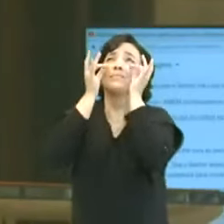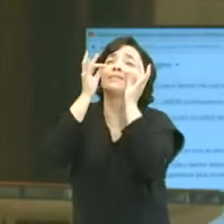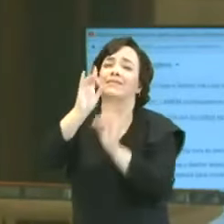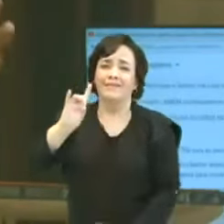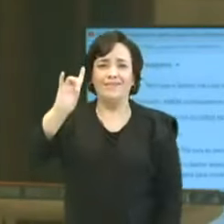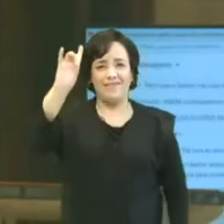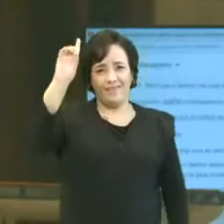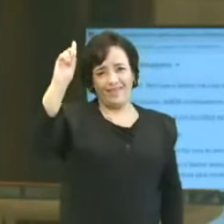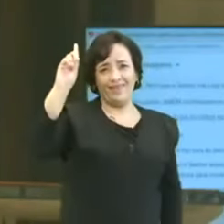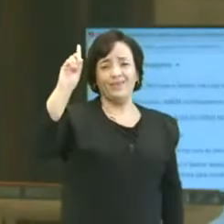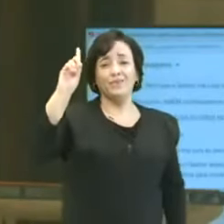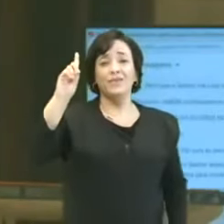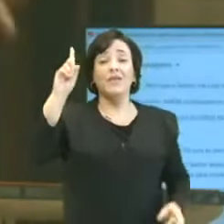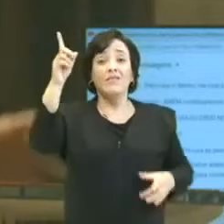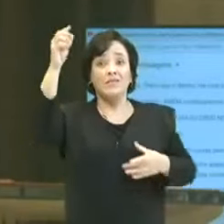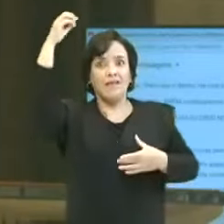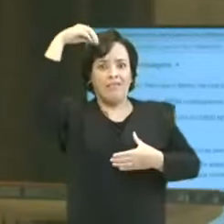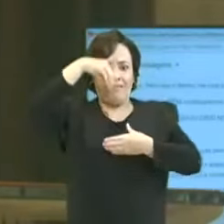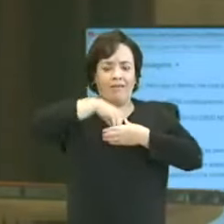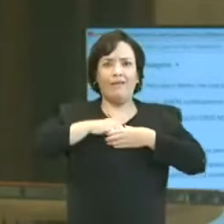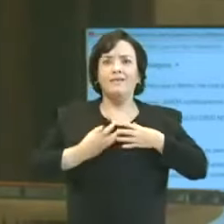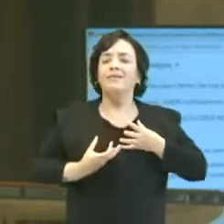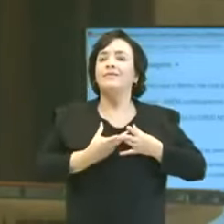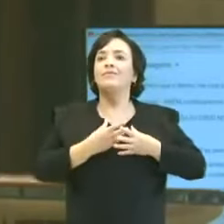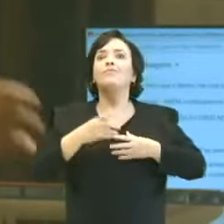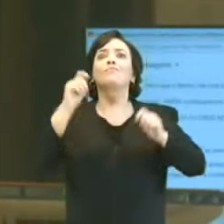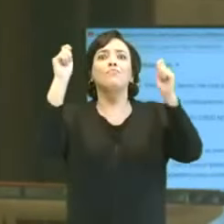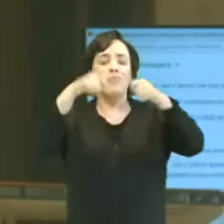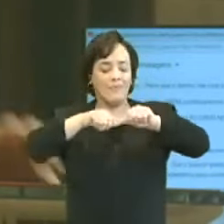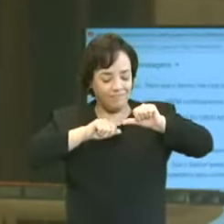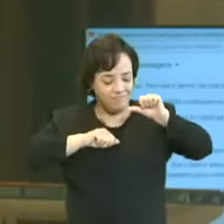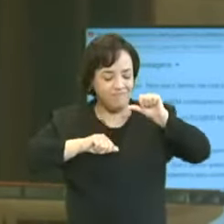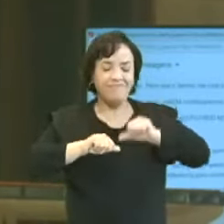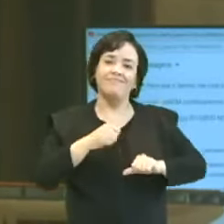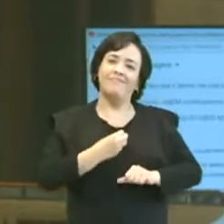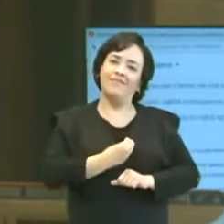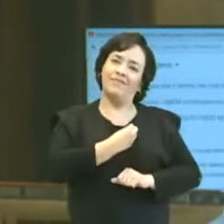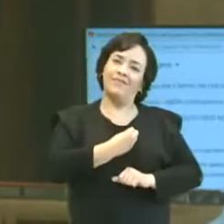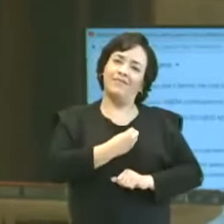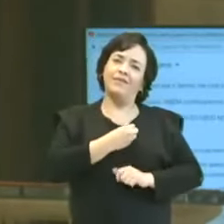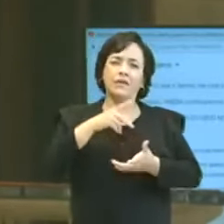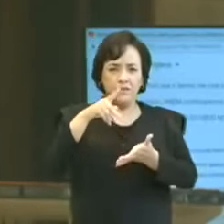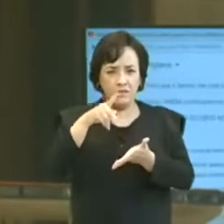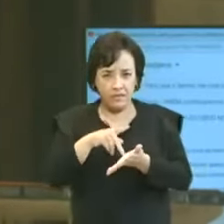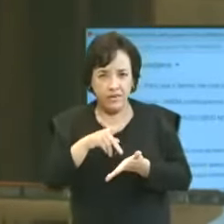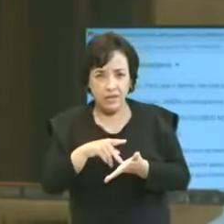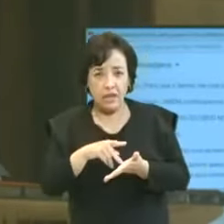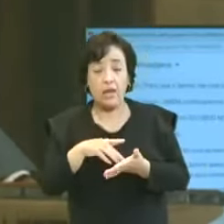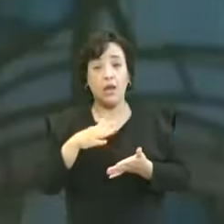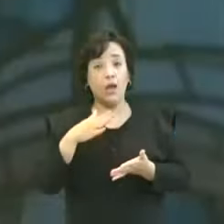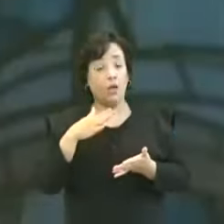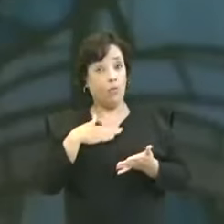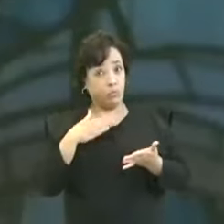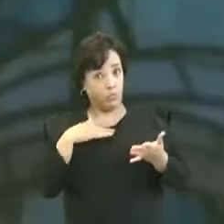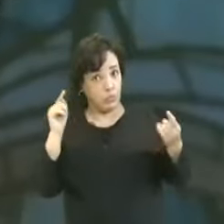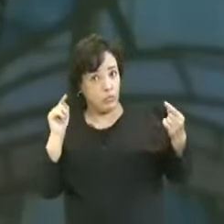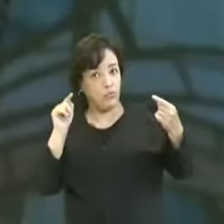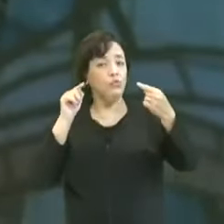é capaz de transformar as nossas vidas. E sabe, de verdade, o meu